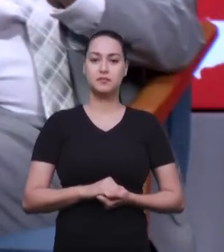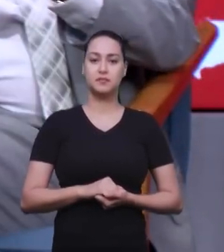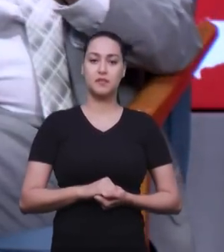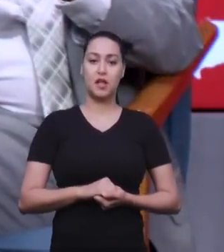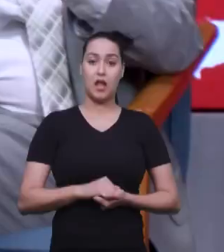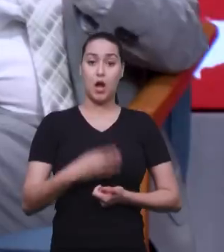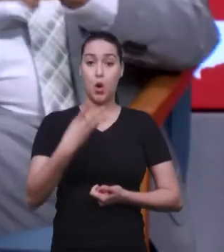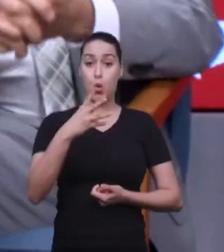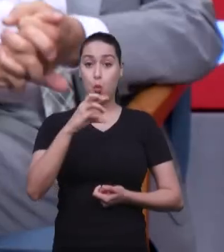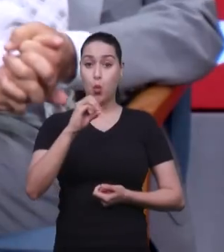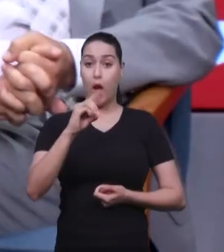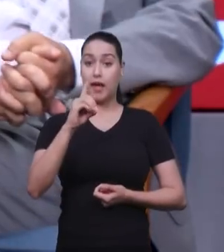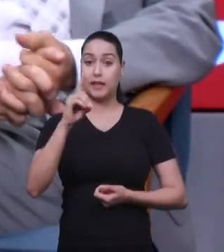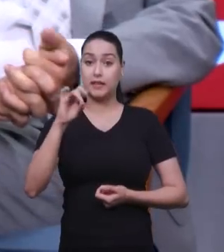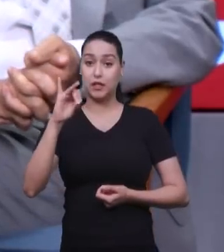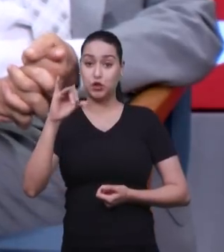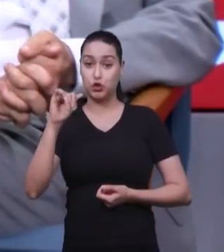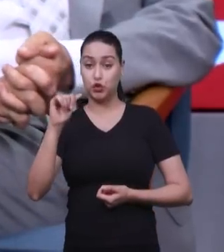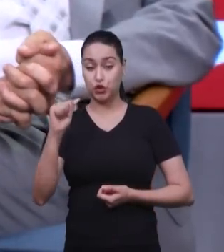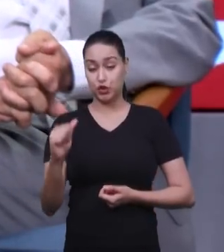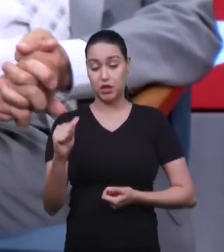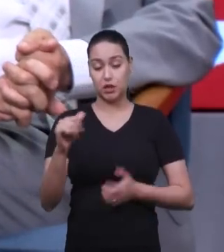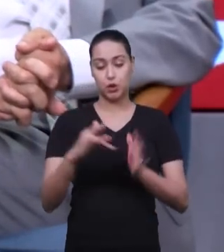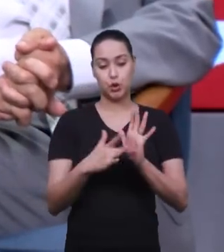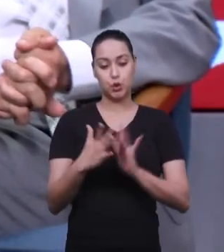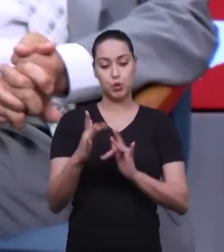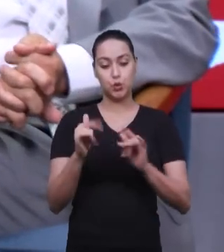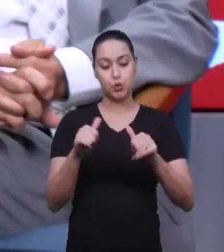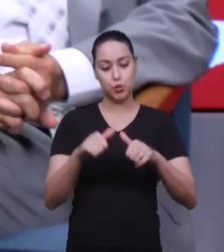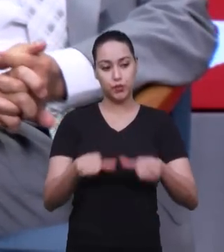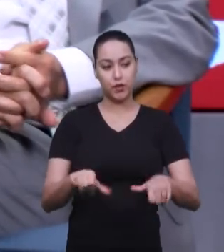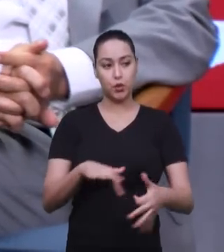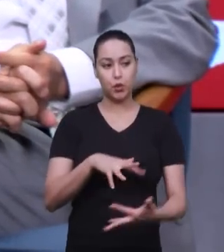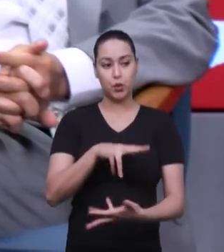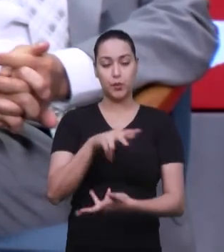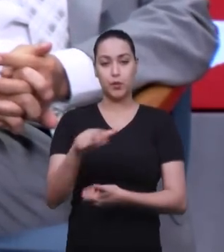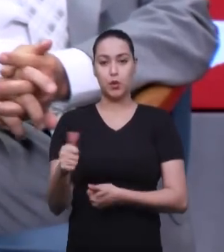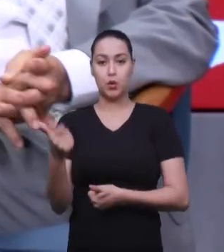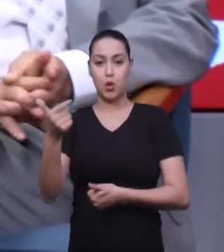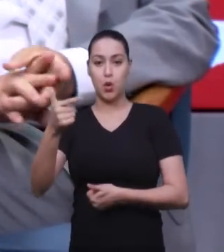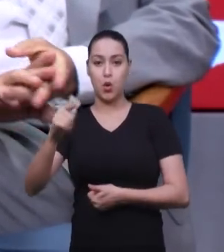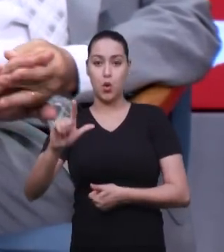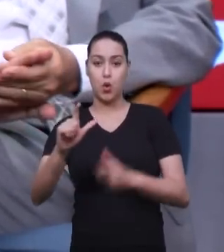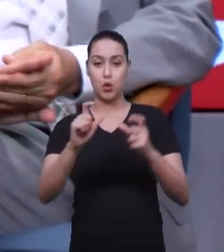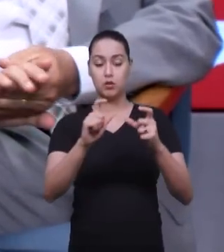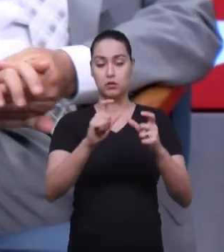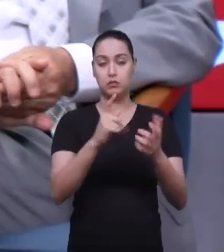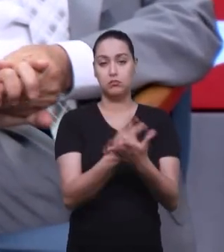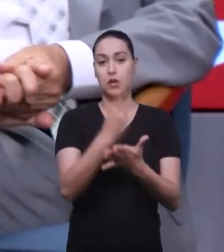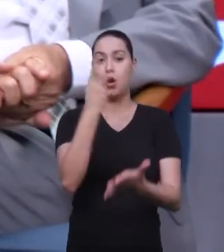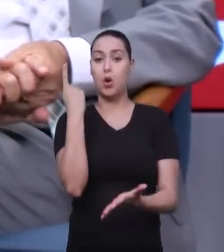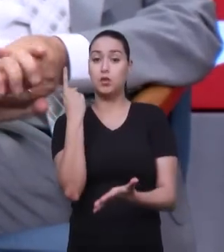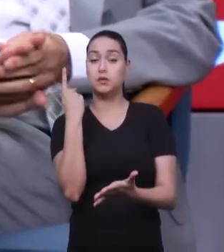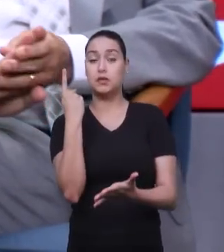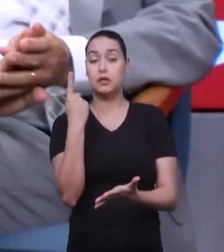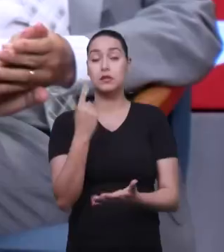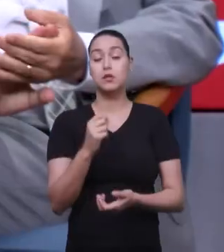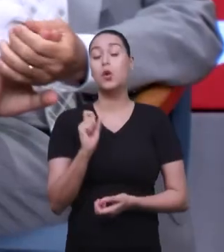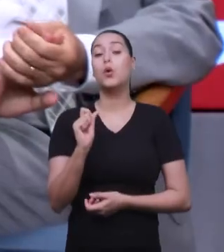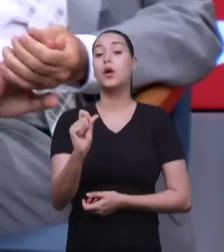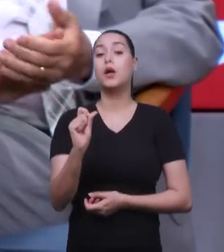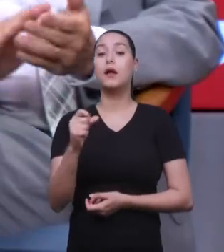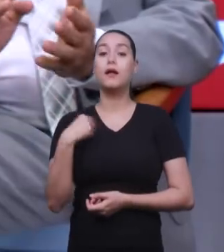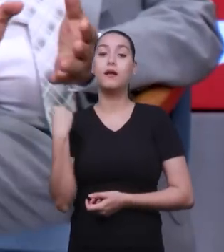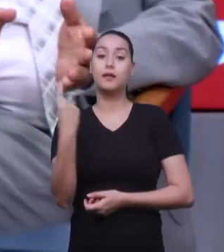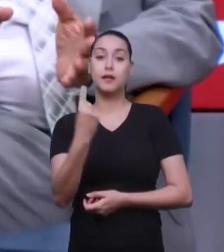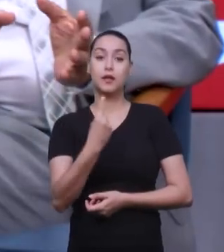Mas nesses 40 dias de Jesus, outros fatos acontecem que